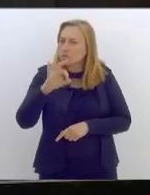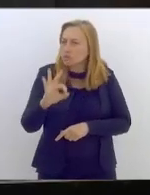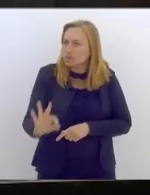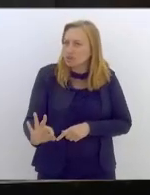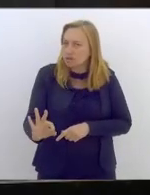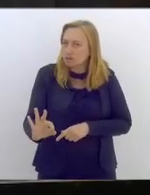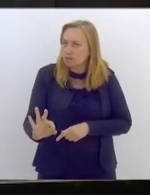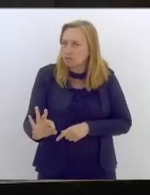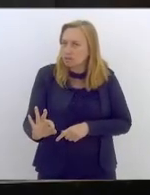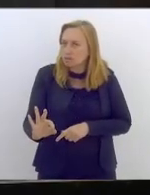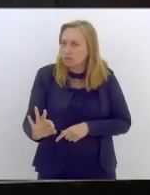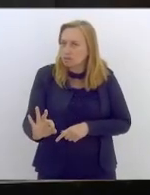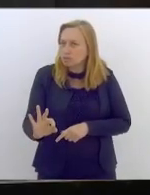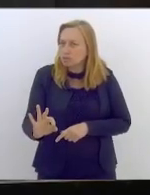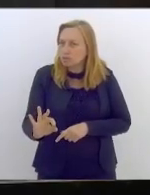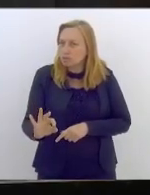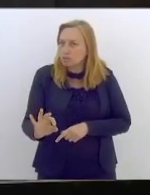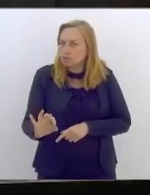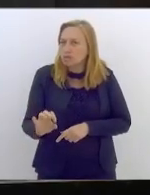5,9%, ou seja,